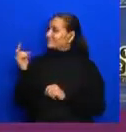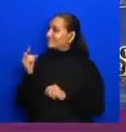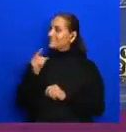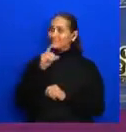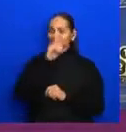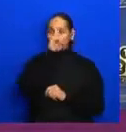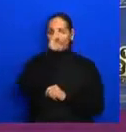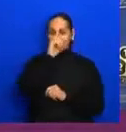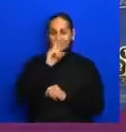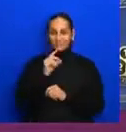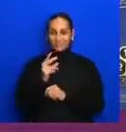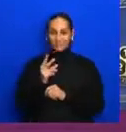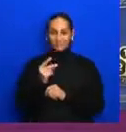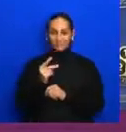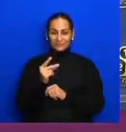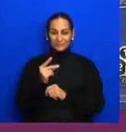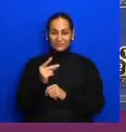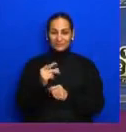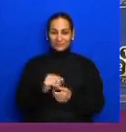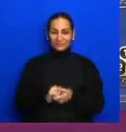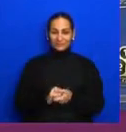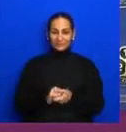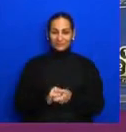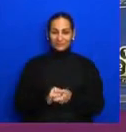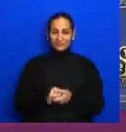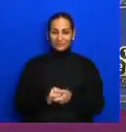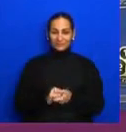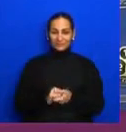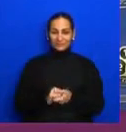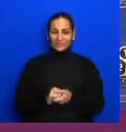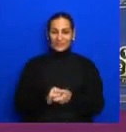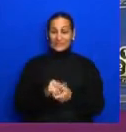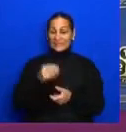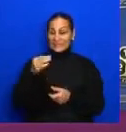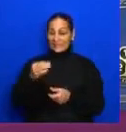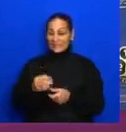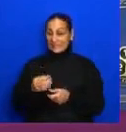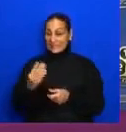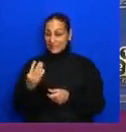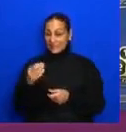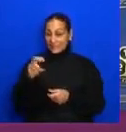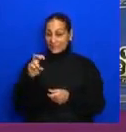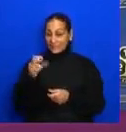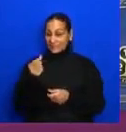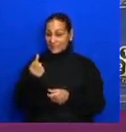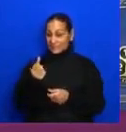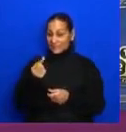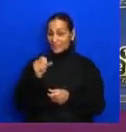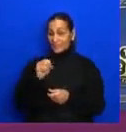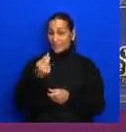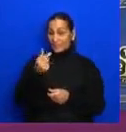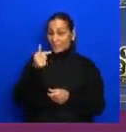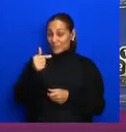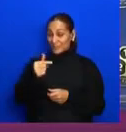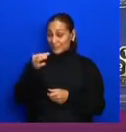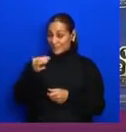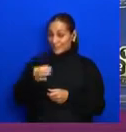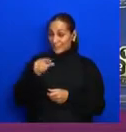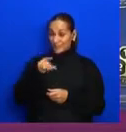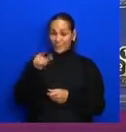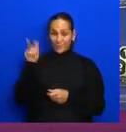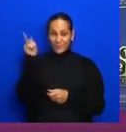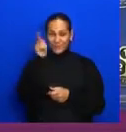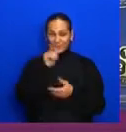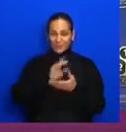Bola amarela, 12. Amarela número 12. Acertando 4, 5, 6 ou 7 números, você